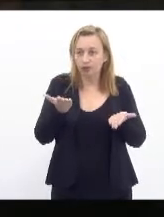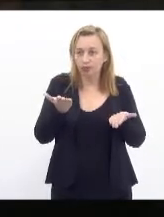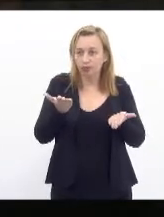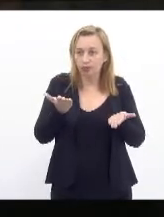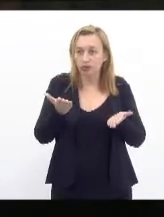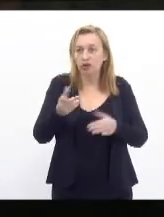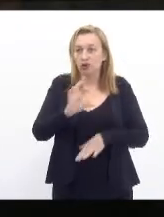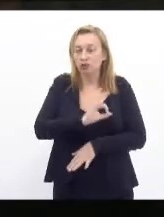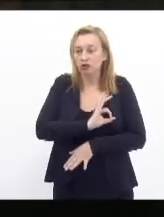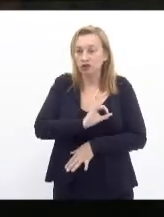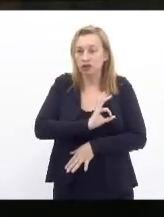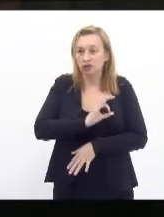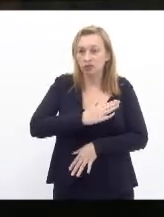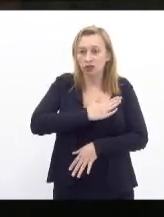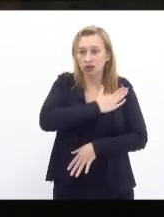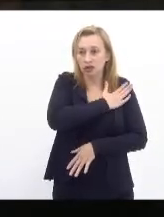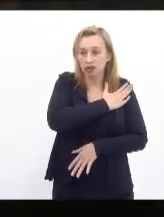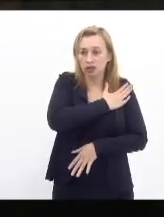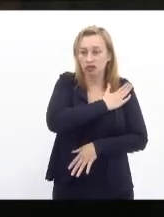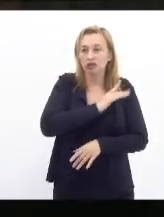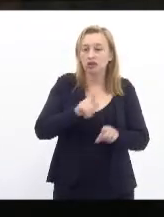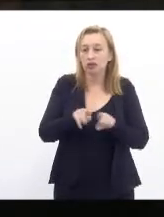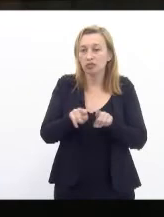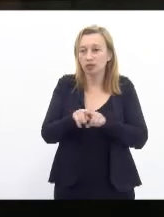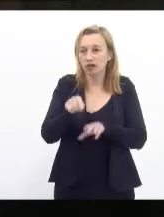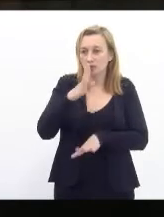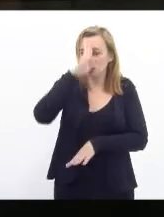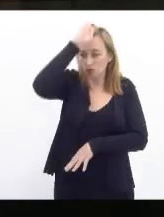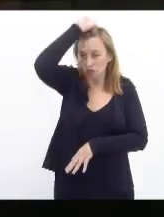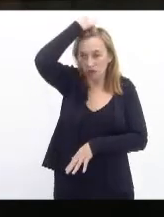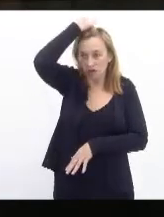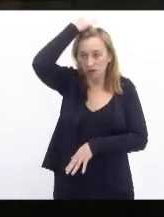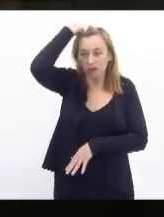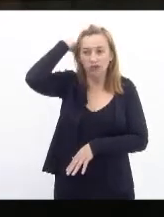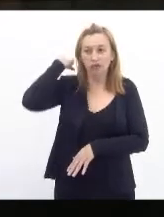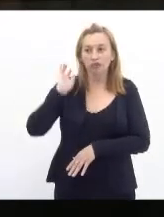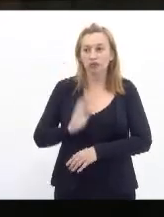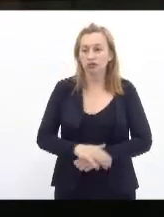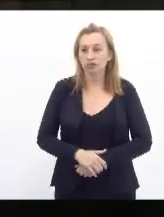tanto aos policiais militares quanto aos bombeiros.